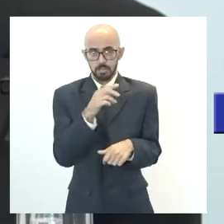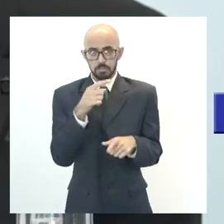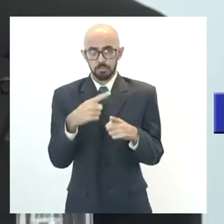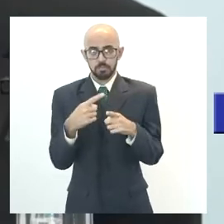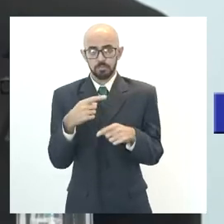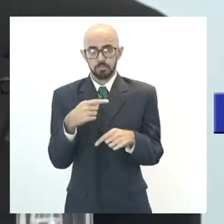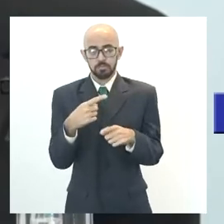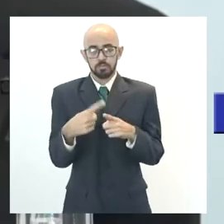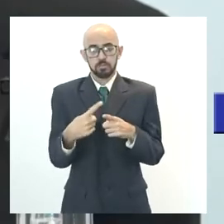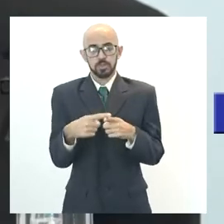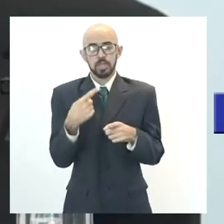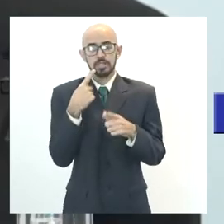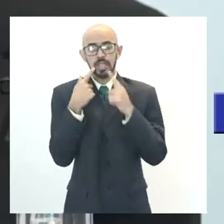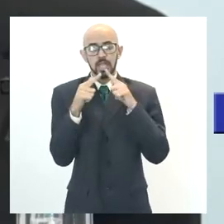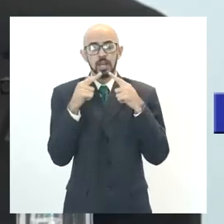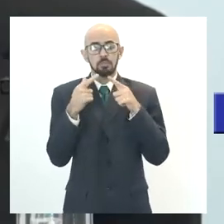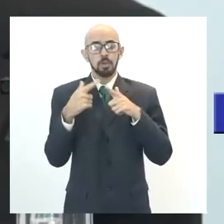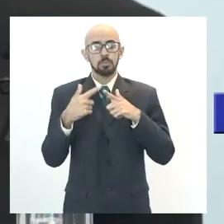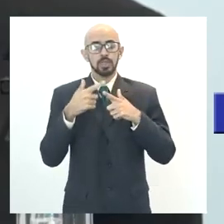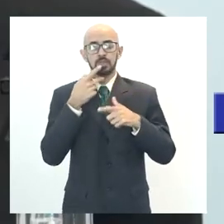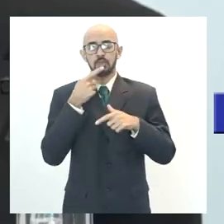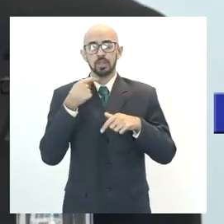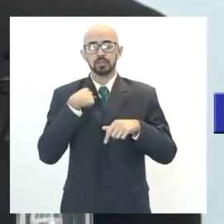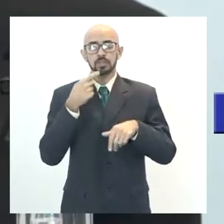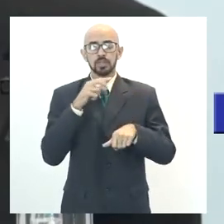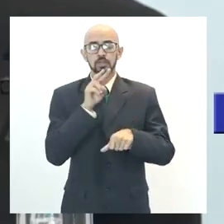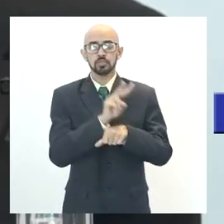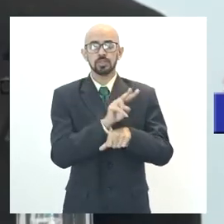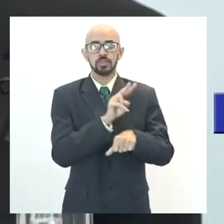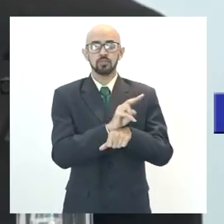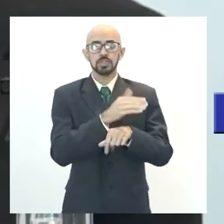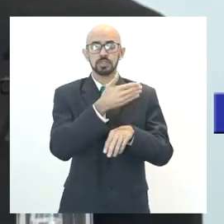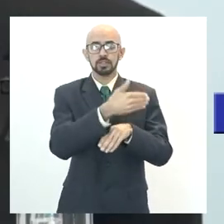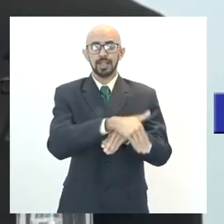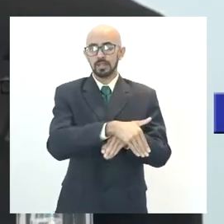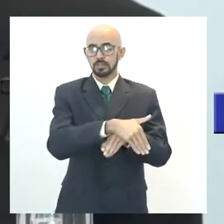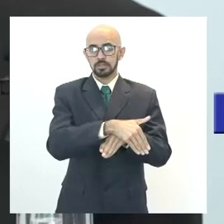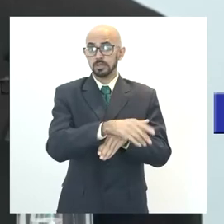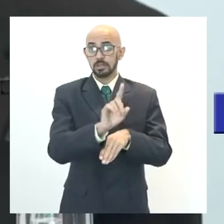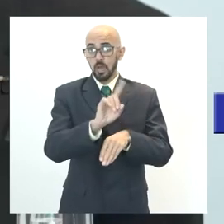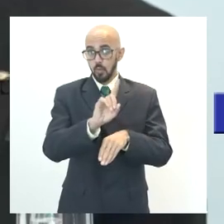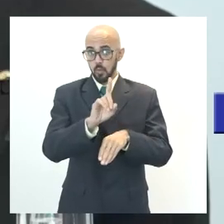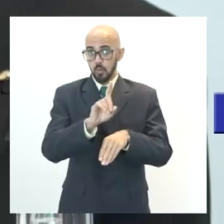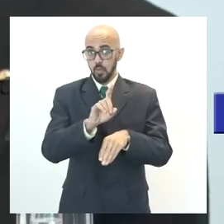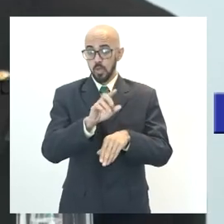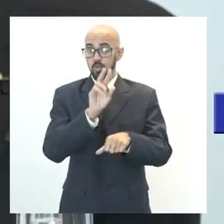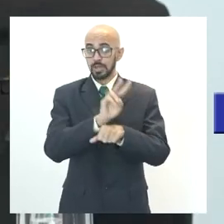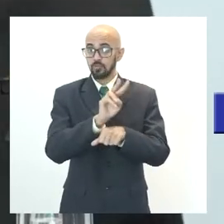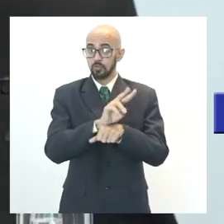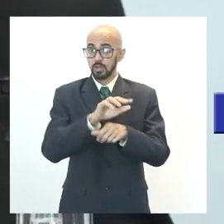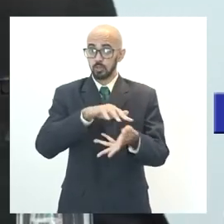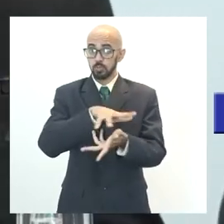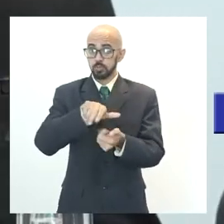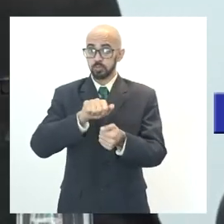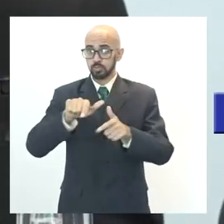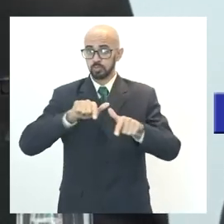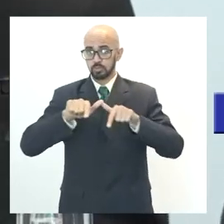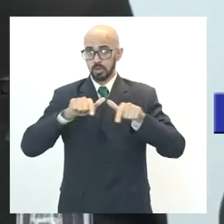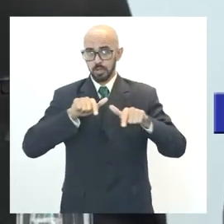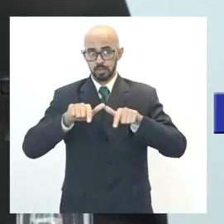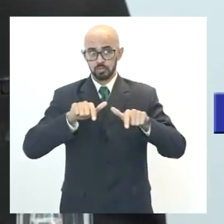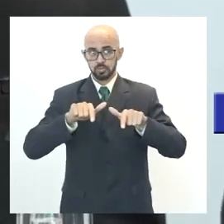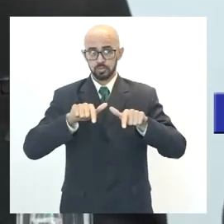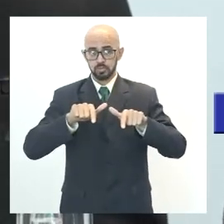eles acham que eu defendo taxista no defende o taxista de fim do mundo do trabalho bom e